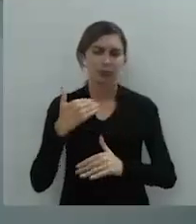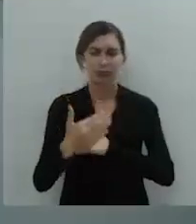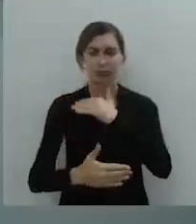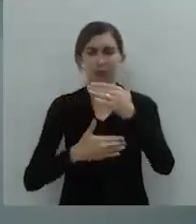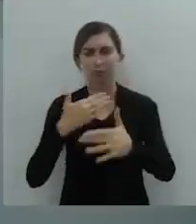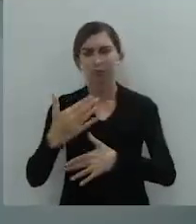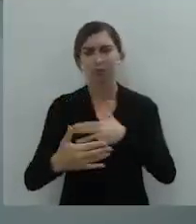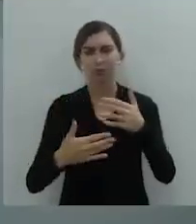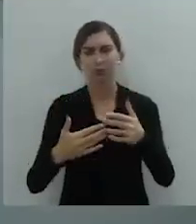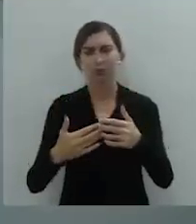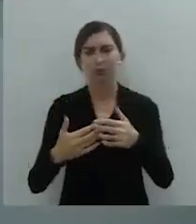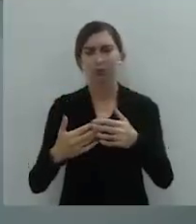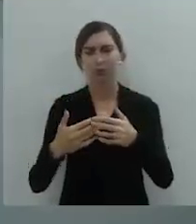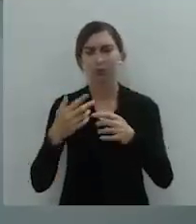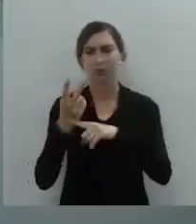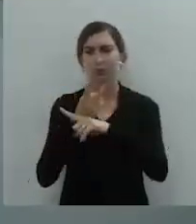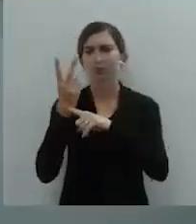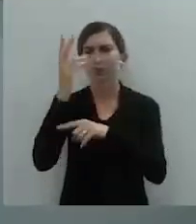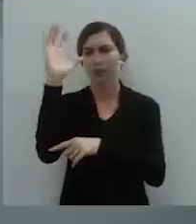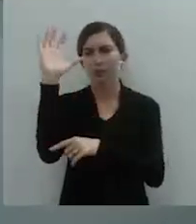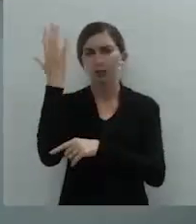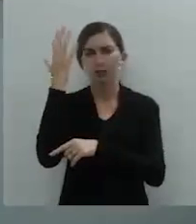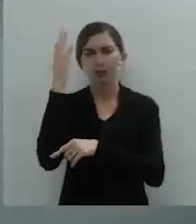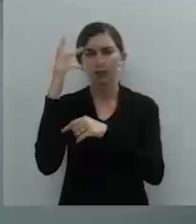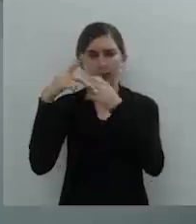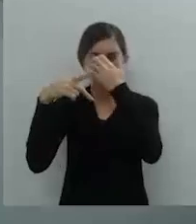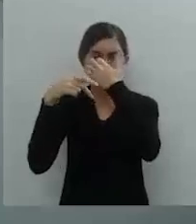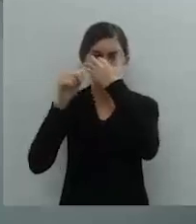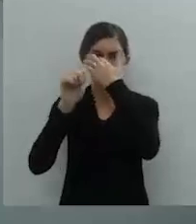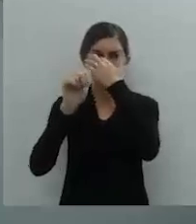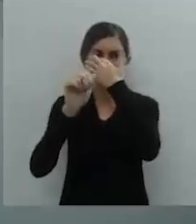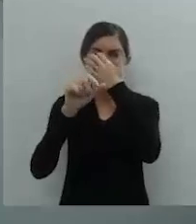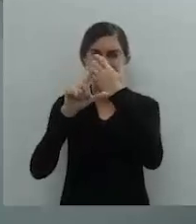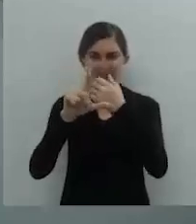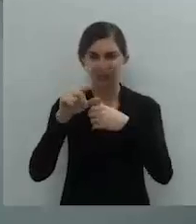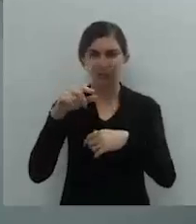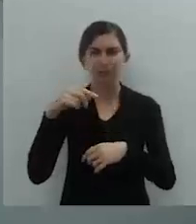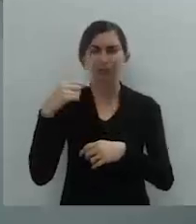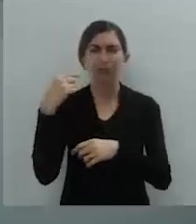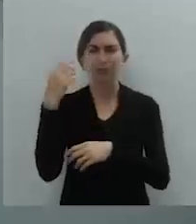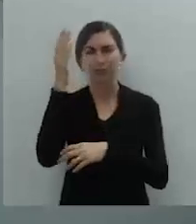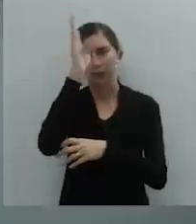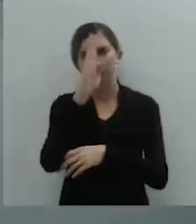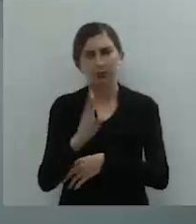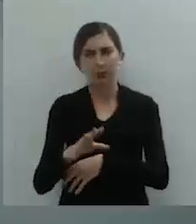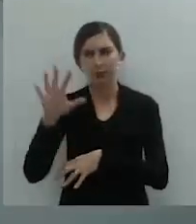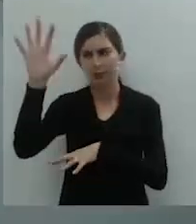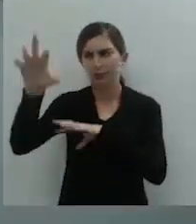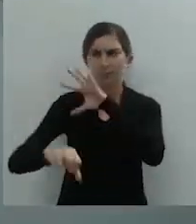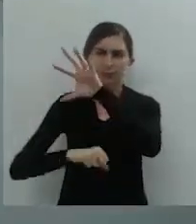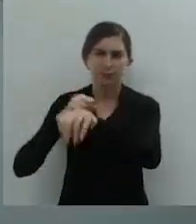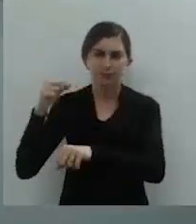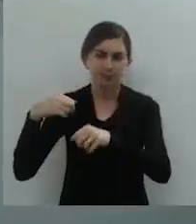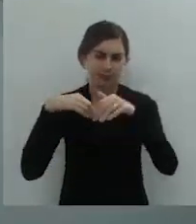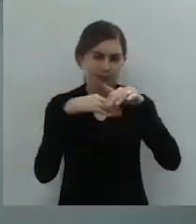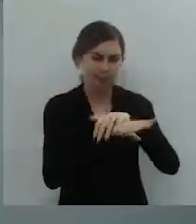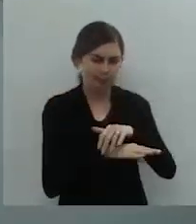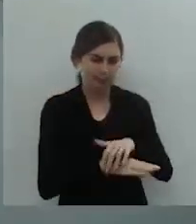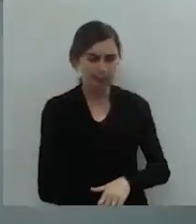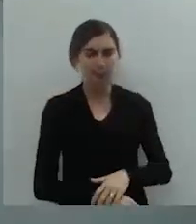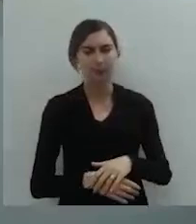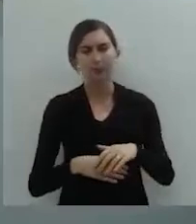de exploração do pau-brasil. O pau-brasil, ele é retirado, ele é armazenado